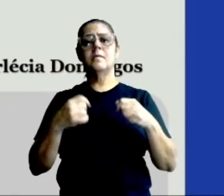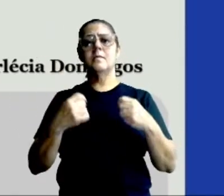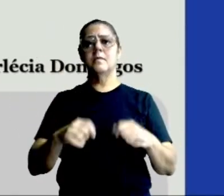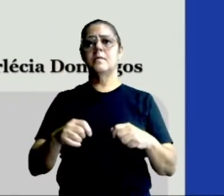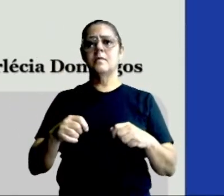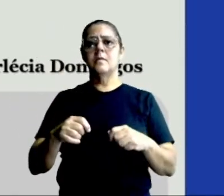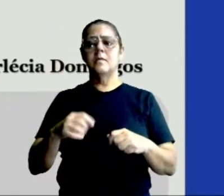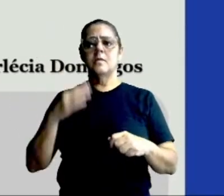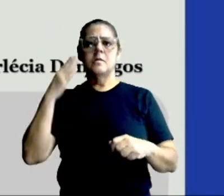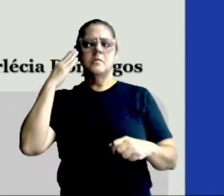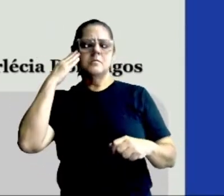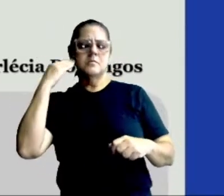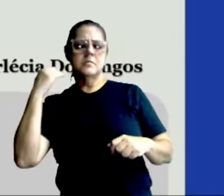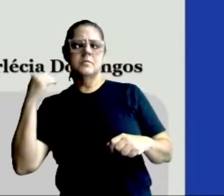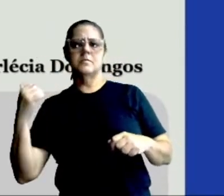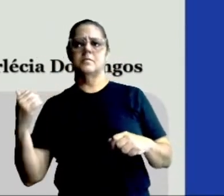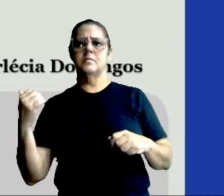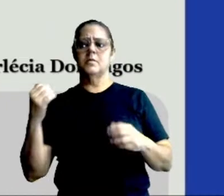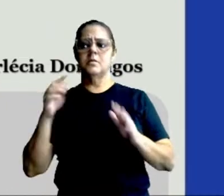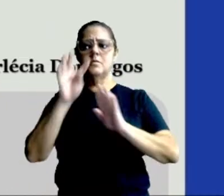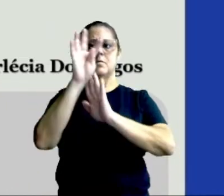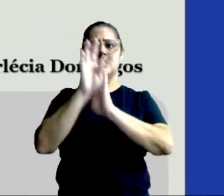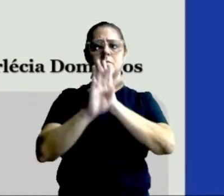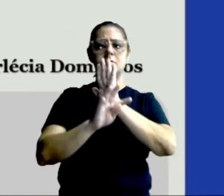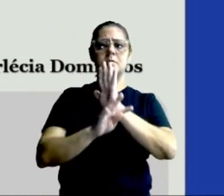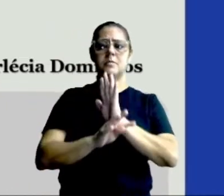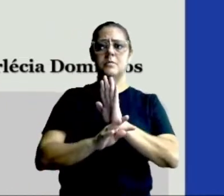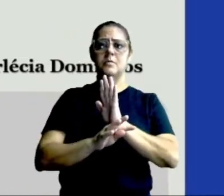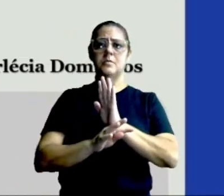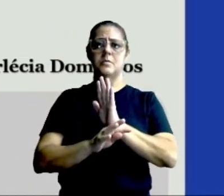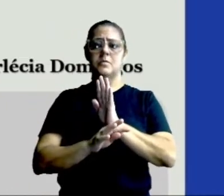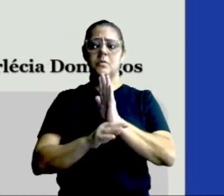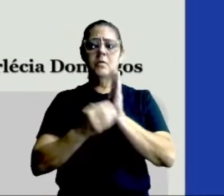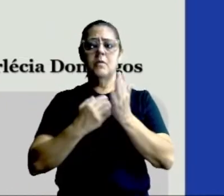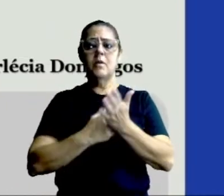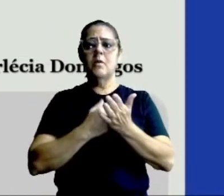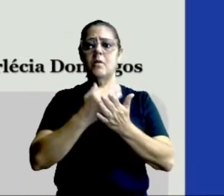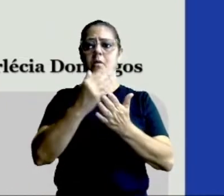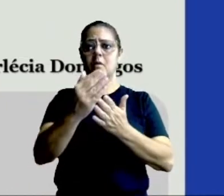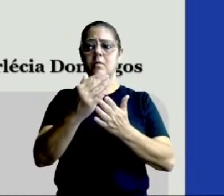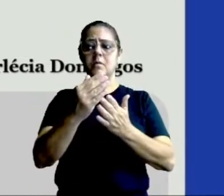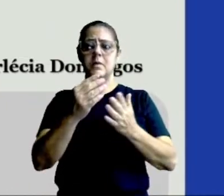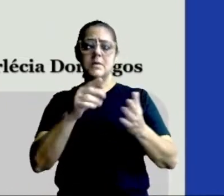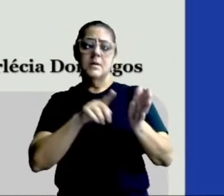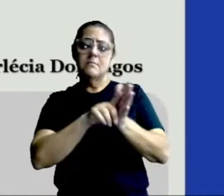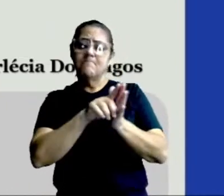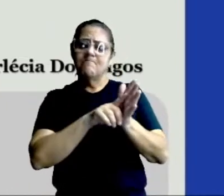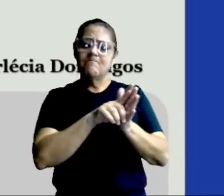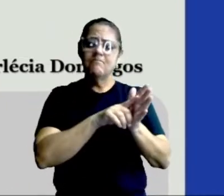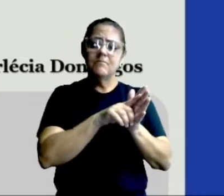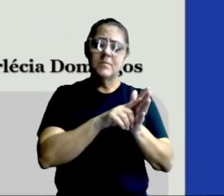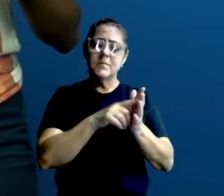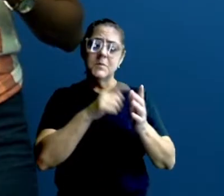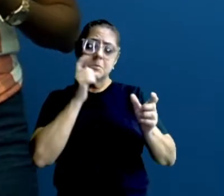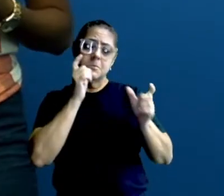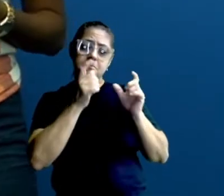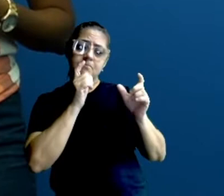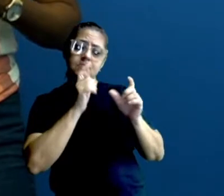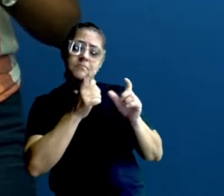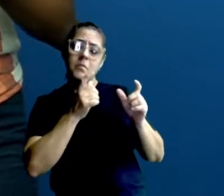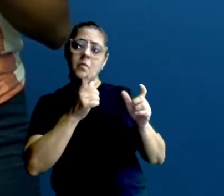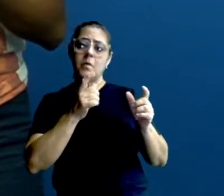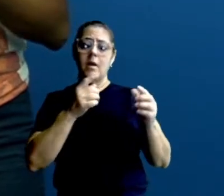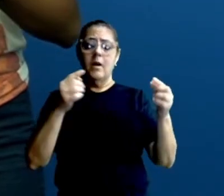quando a gente está aí com a um texto e quando a gente vai começar a fazer essa análise a gente precisa ter esses